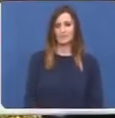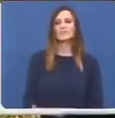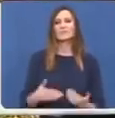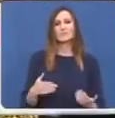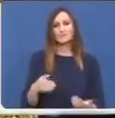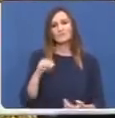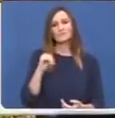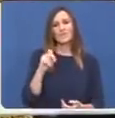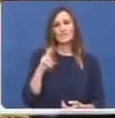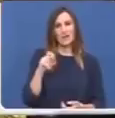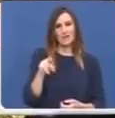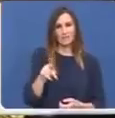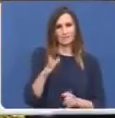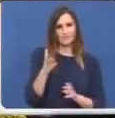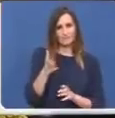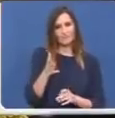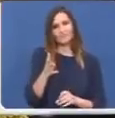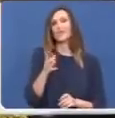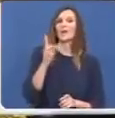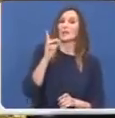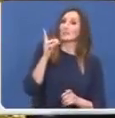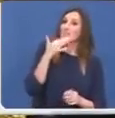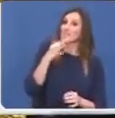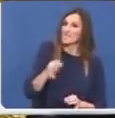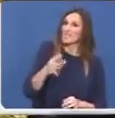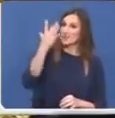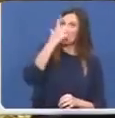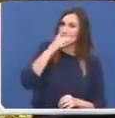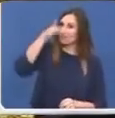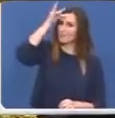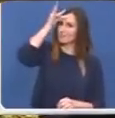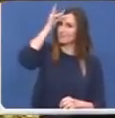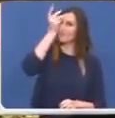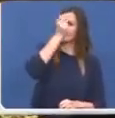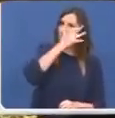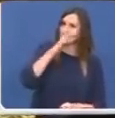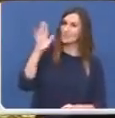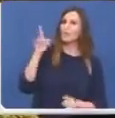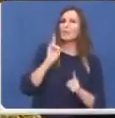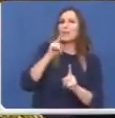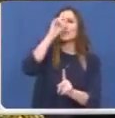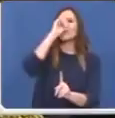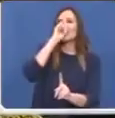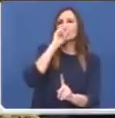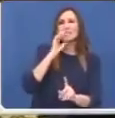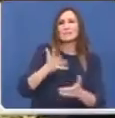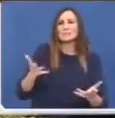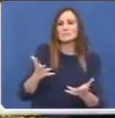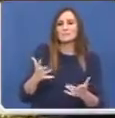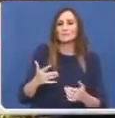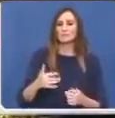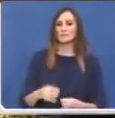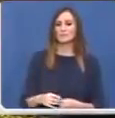Sara, este foi um dia que tu certamente não te vais esquecer. O que é que te lembras daquilo que aconteceu? É